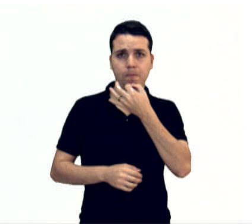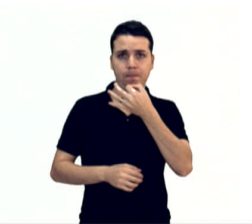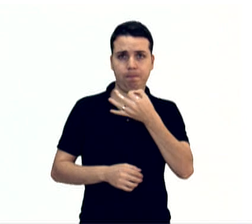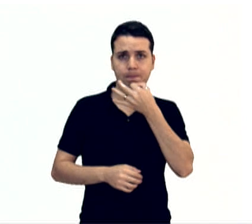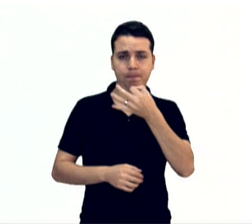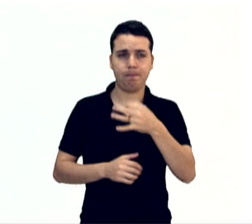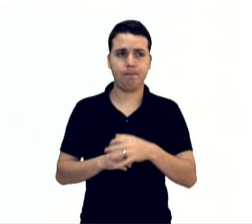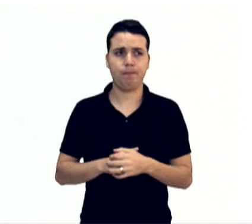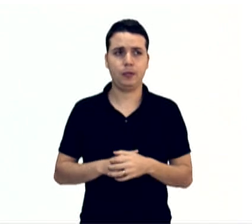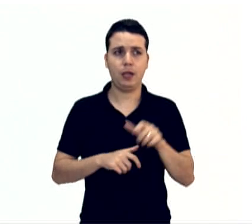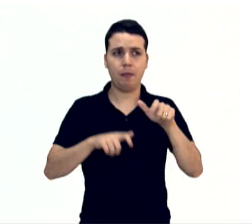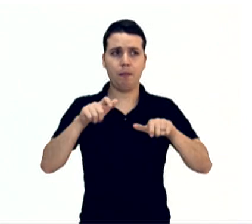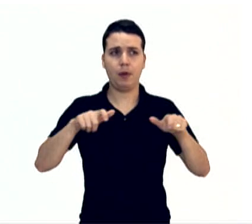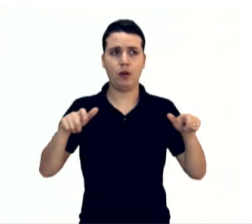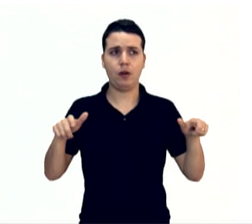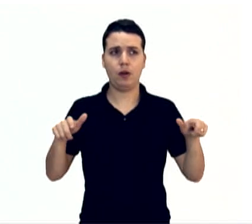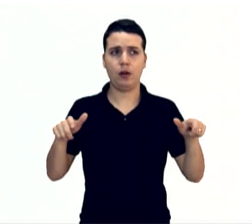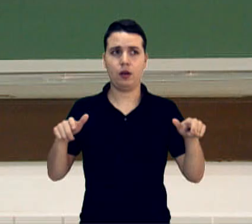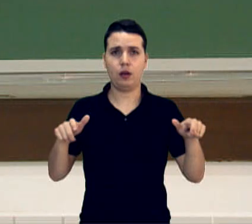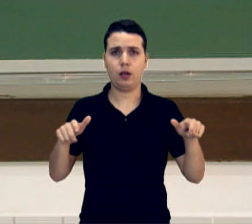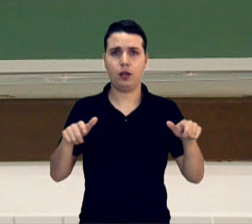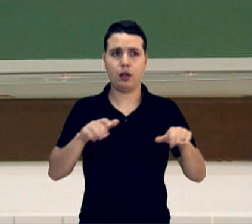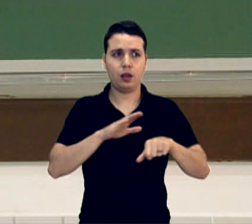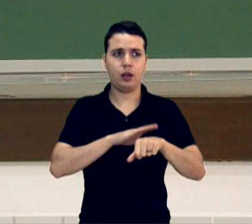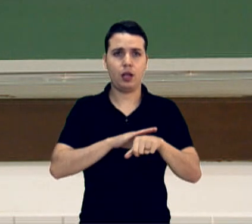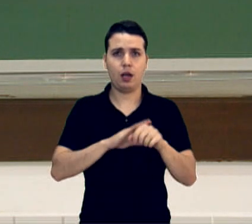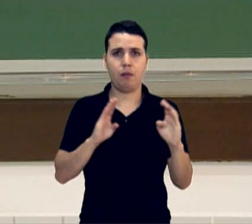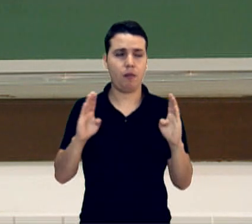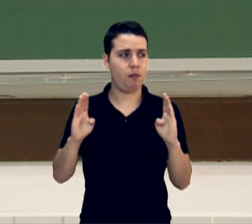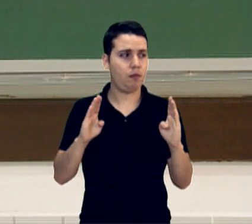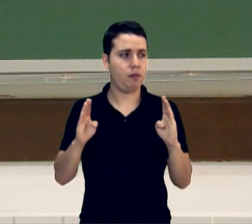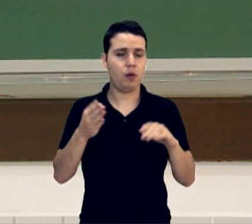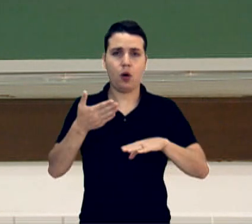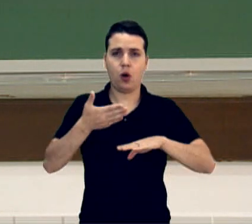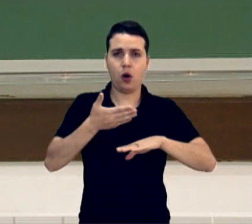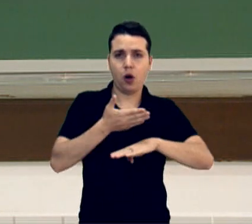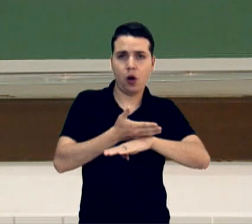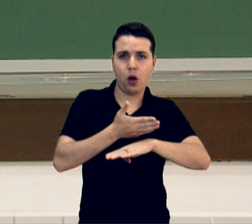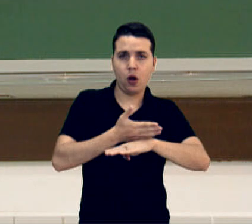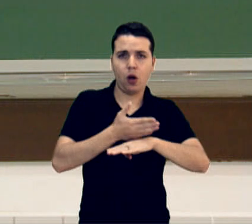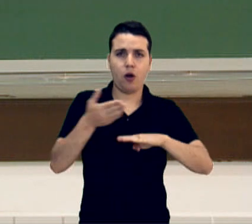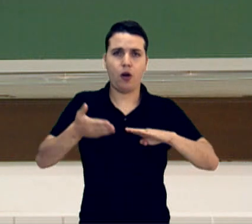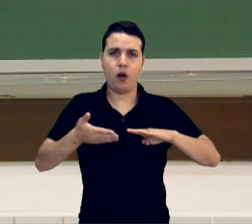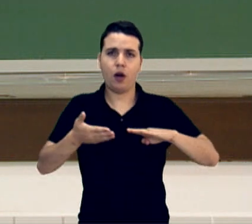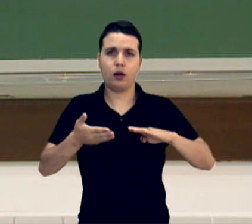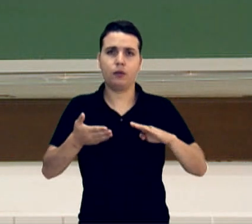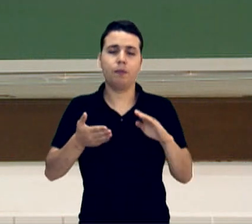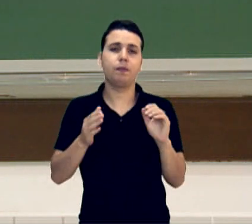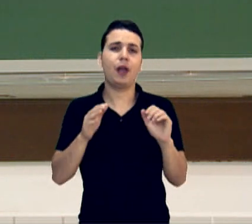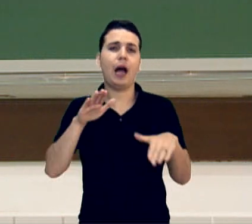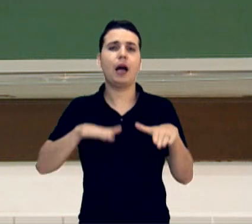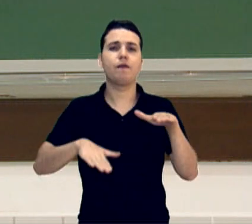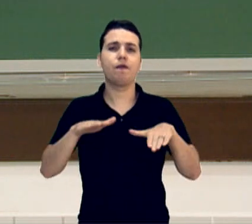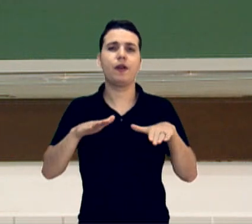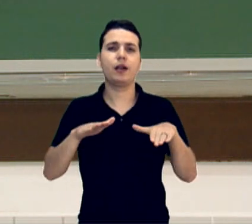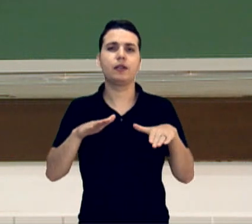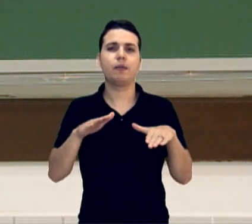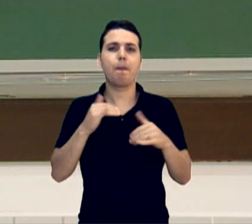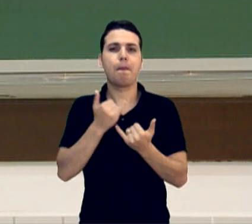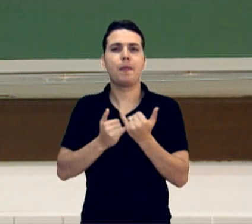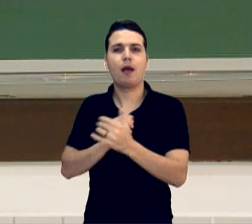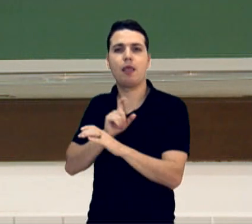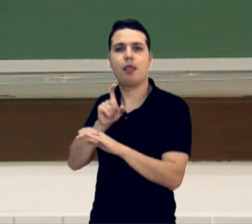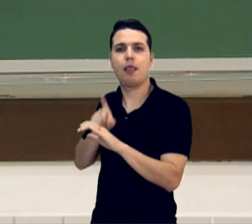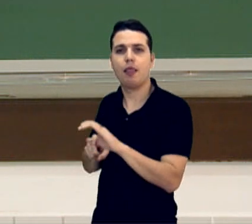As pessoas, ultimamente, em tempos contemporâneos, pós-modernos, acabam ficando reféns dos aparelhinhos eletrônicos,